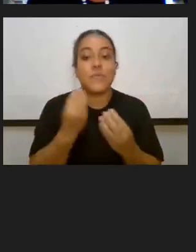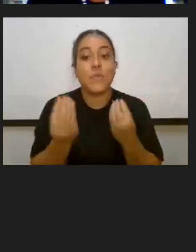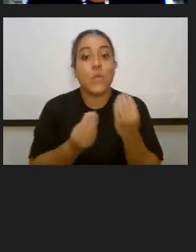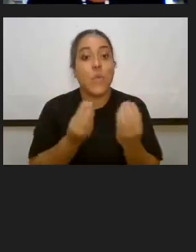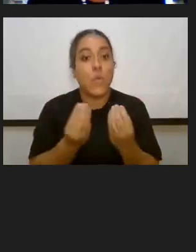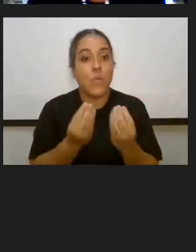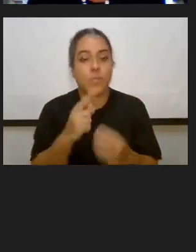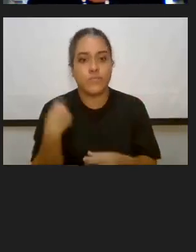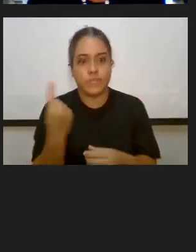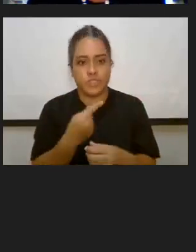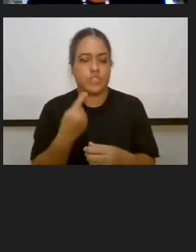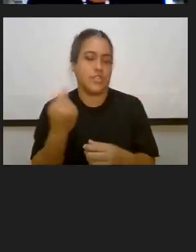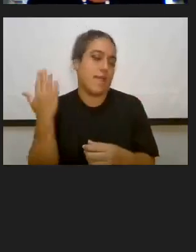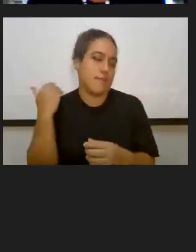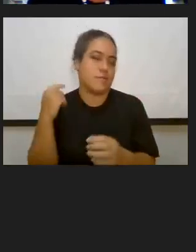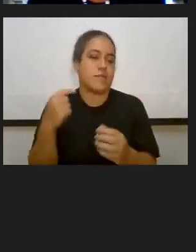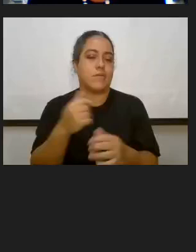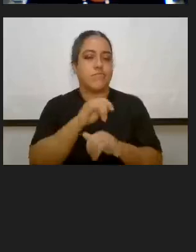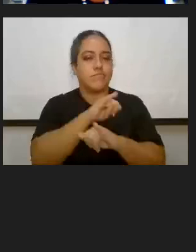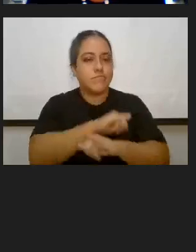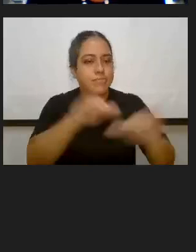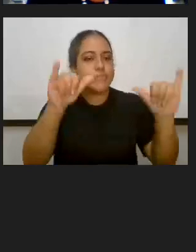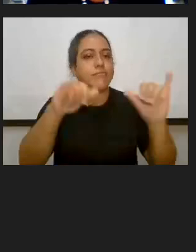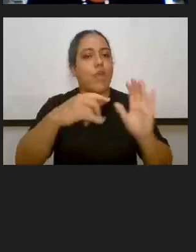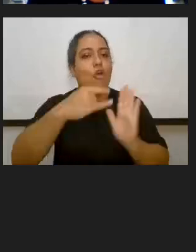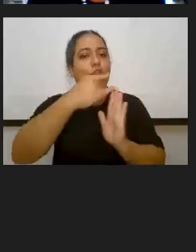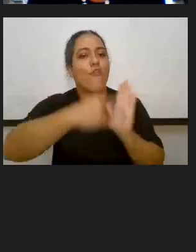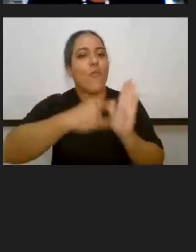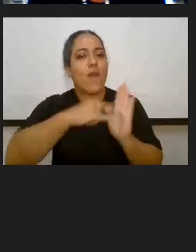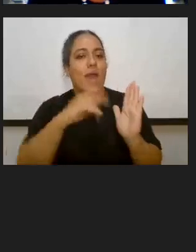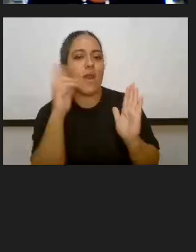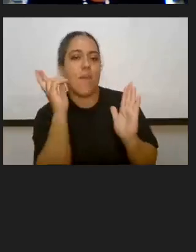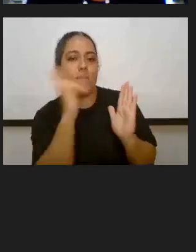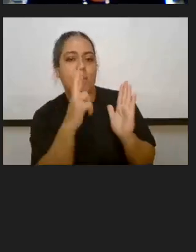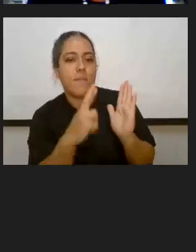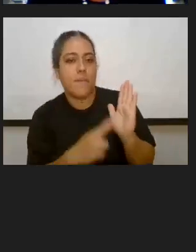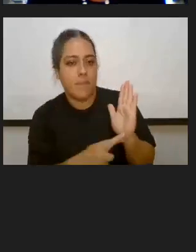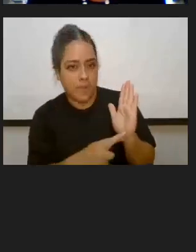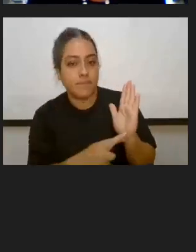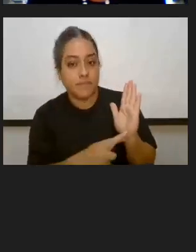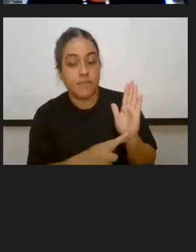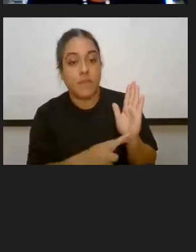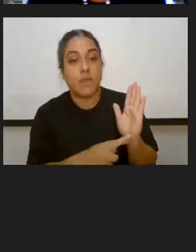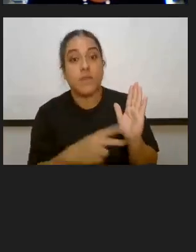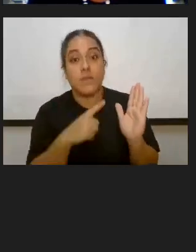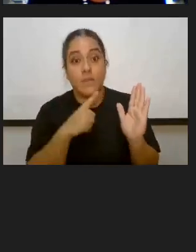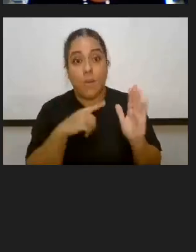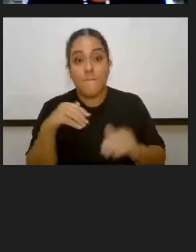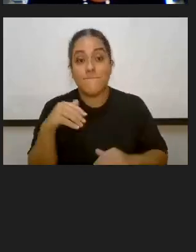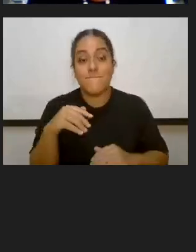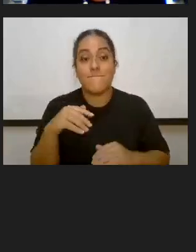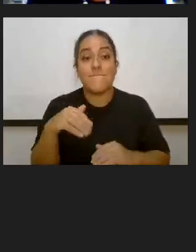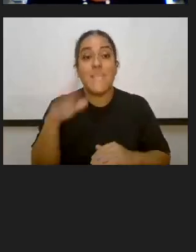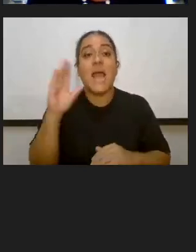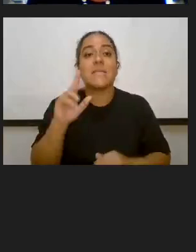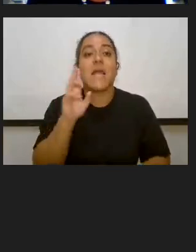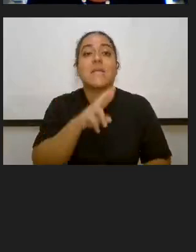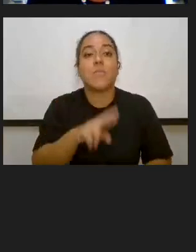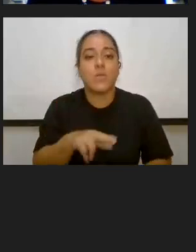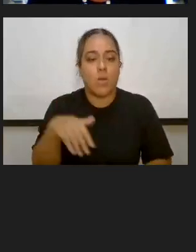que a gente aplicou, aquele nosso Forms. Quem foi respondente? Então, a gente tem mais mulheres,